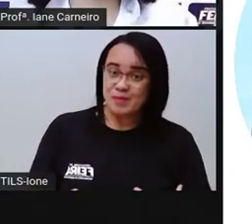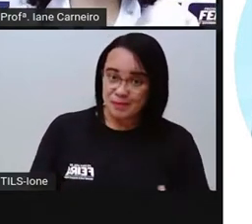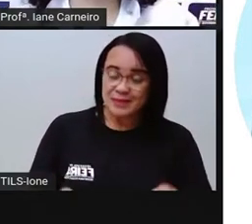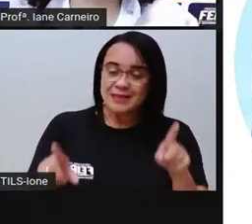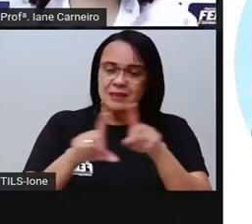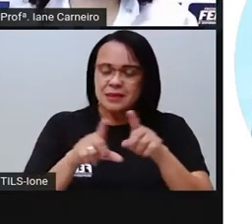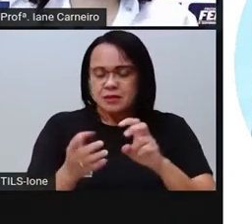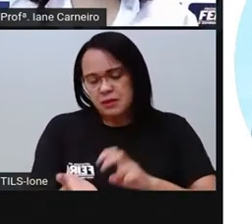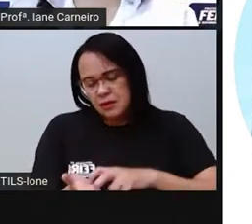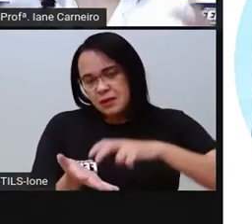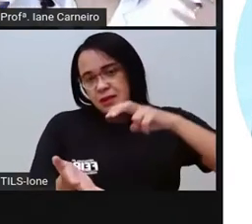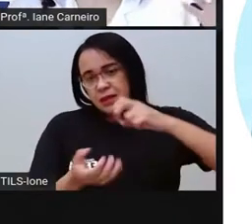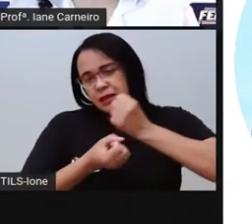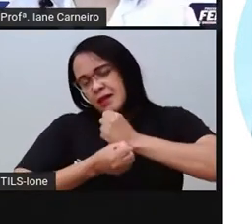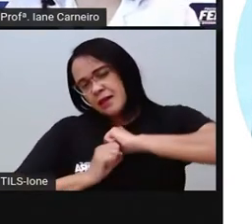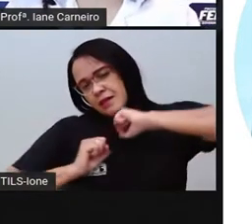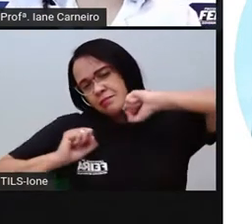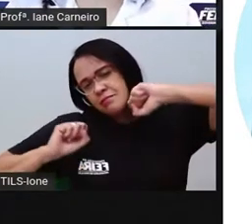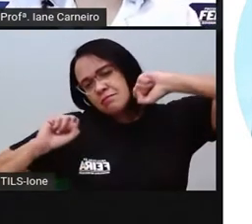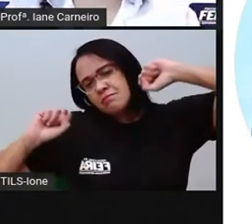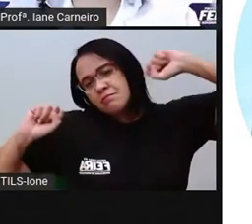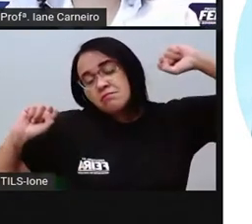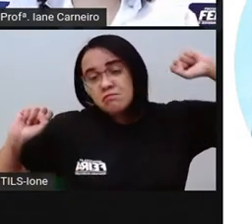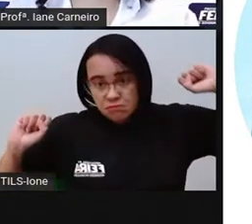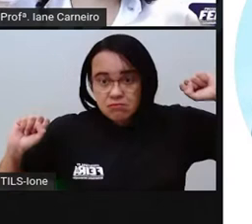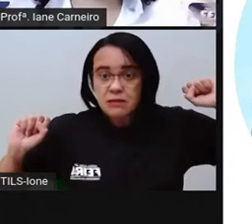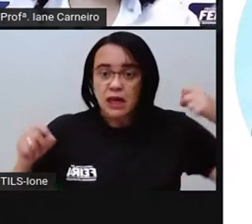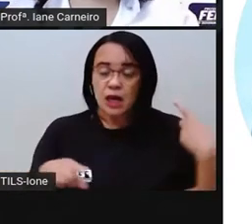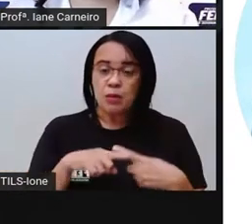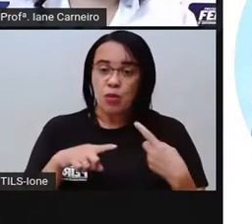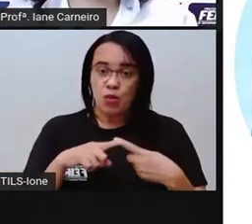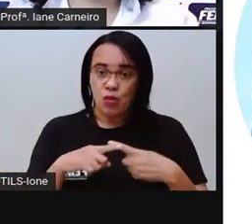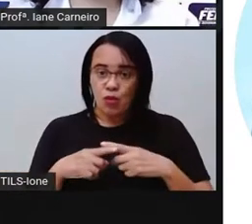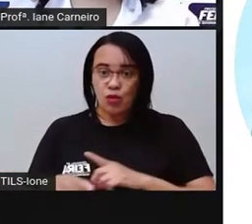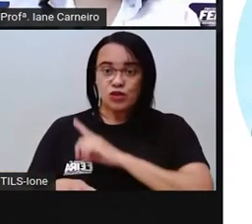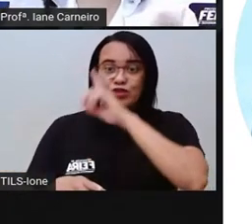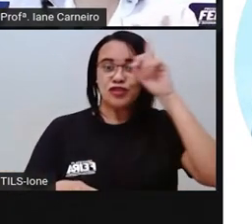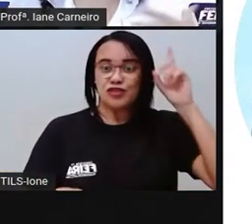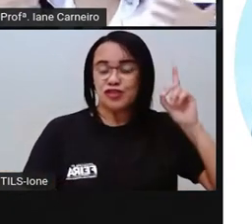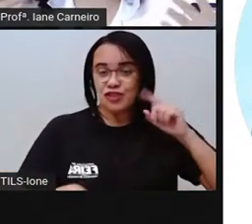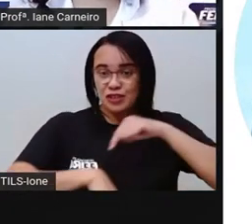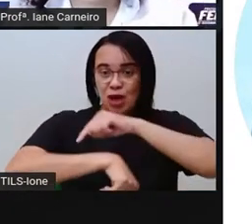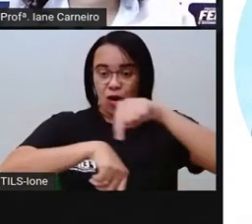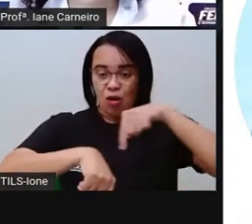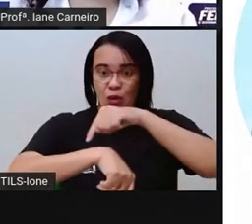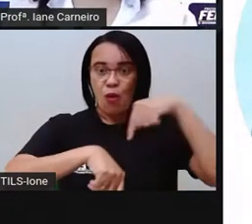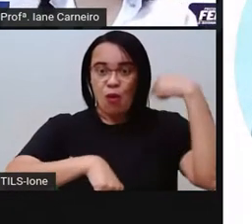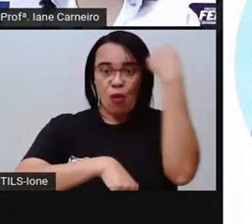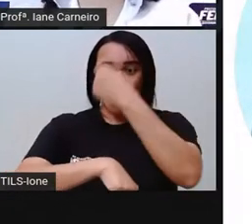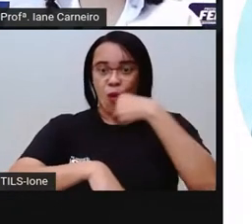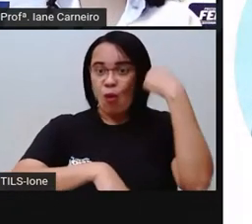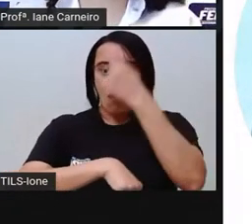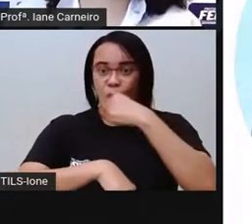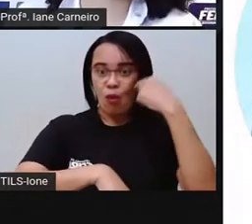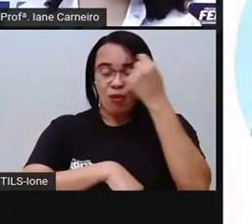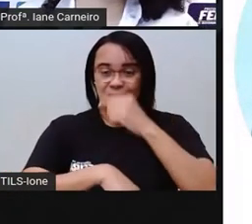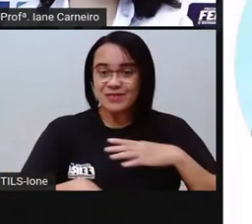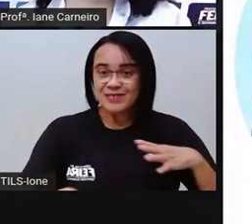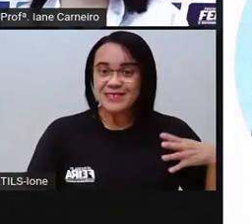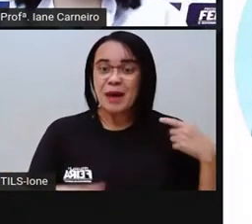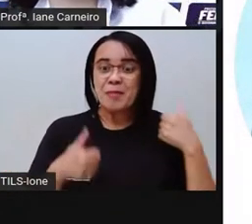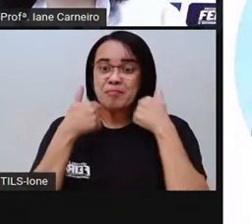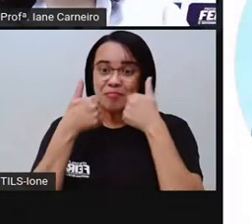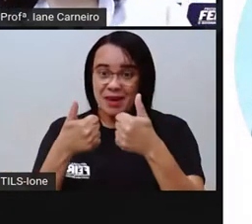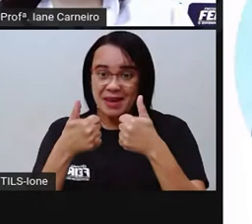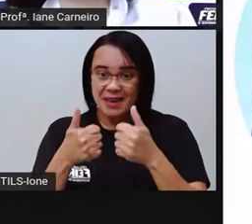mais disposto. A impressão que dá é que o dia ganhou mais horas, né? Então, quando a gente acorda tarde, a gente já acorda assim